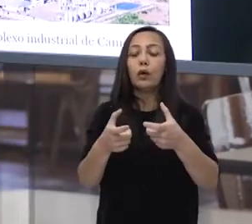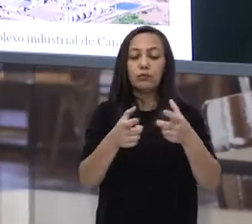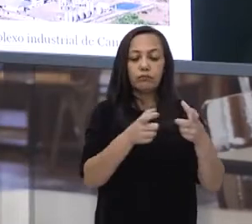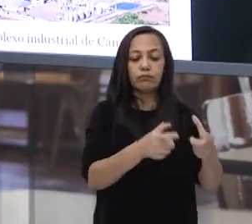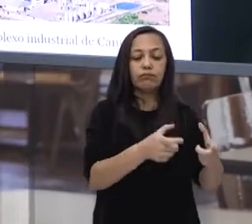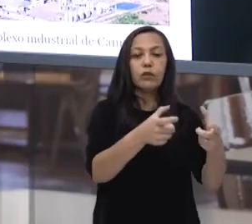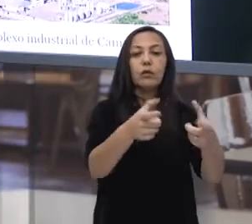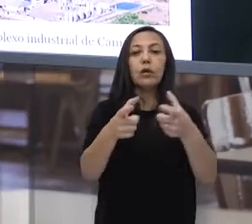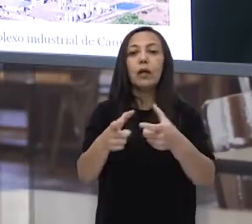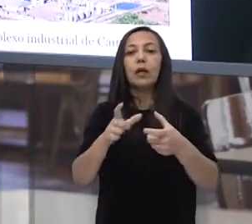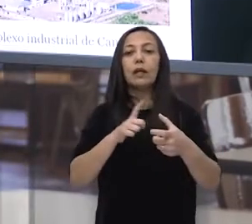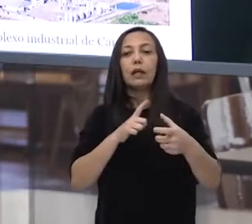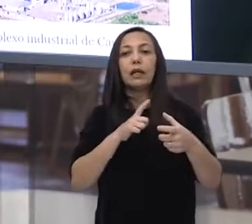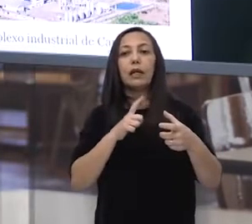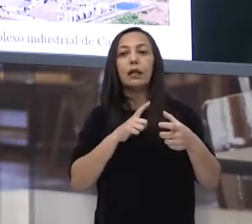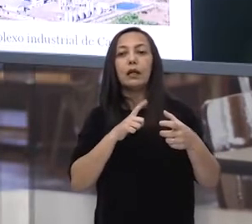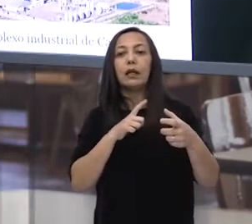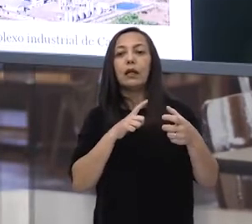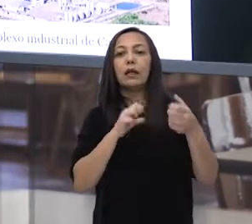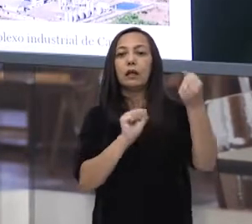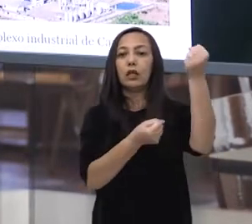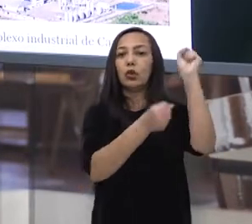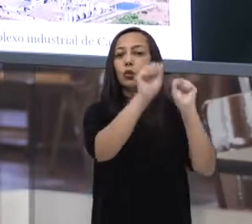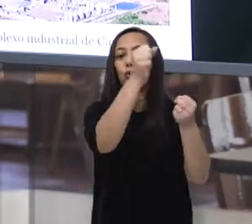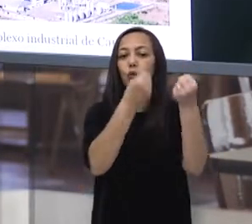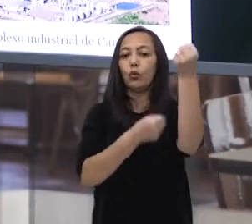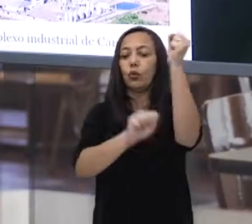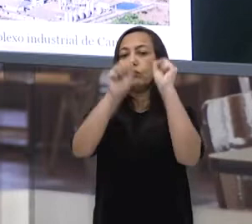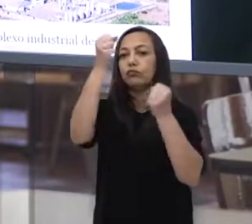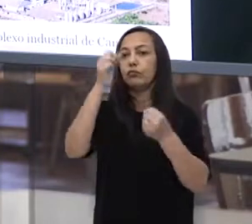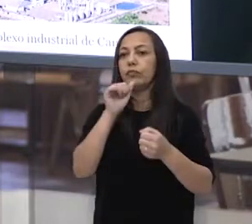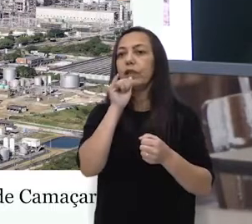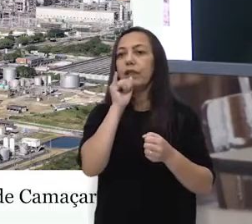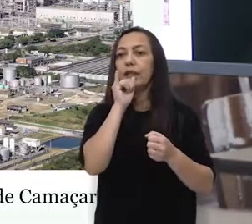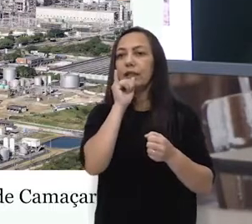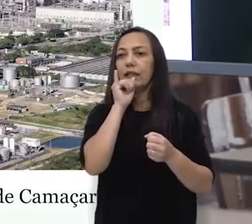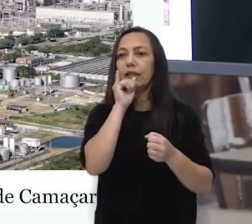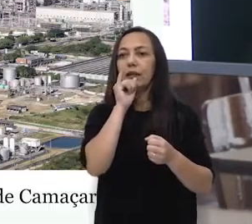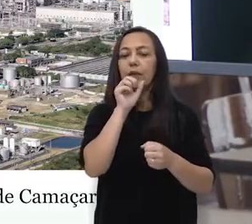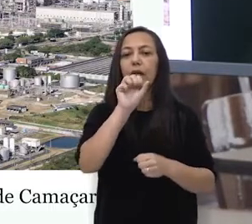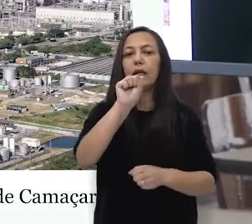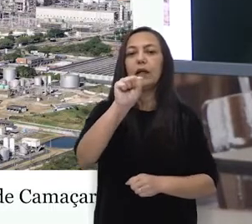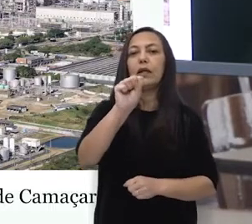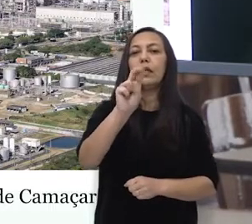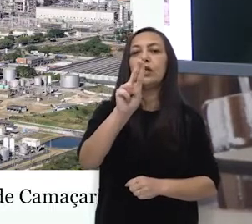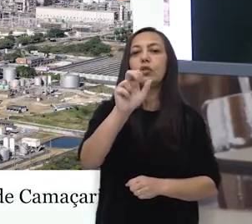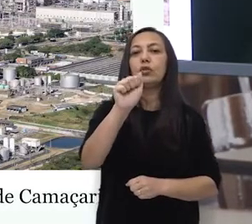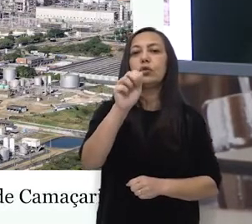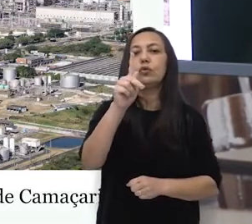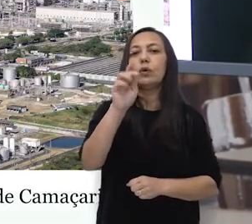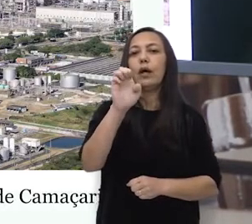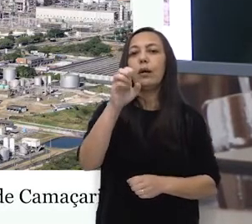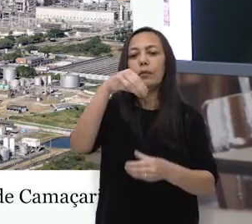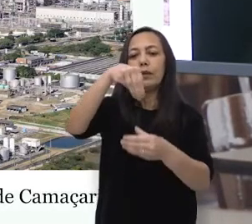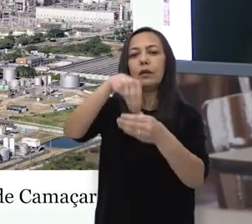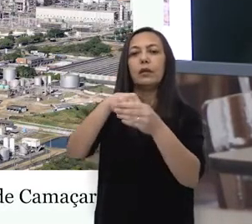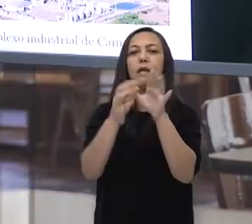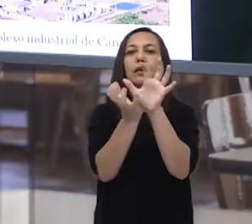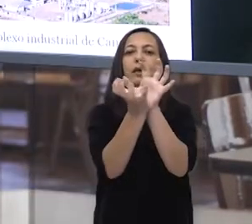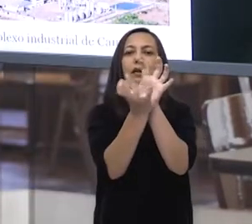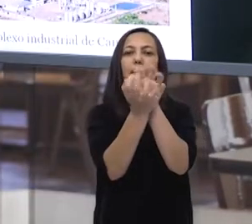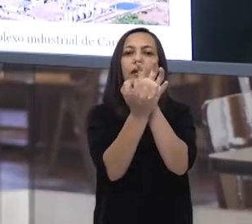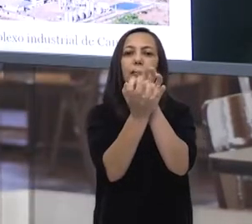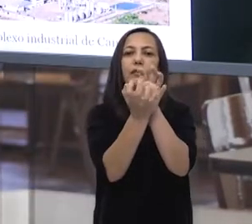locais que são instalados grandes complexos de indústrias. Nós temos aqui, por exemplo, Suape, aqui em Pernambuco, e